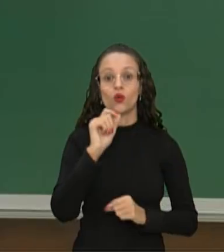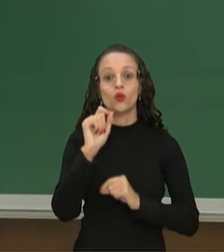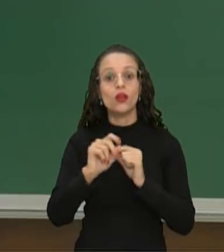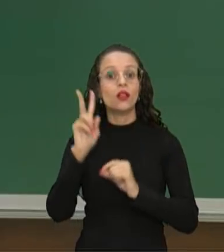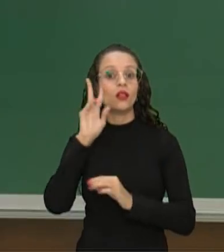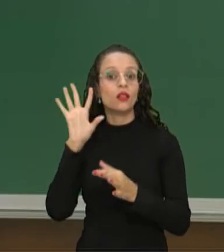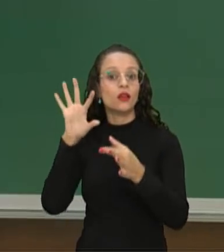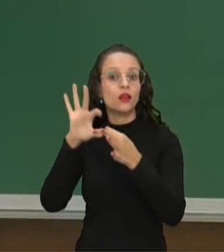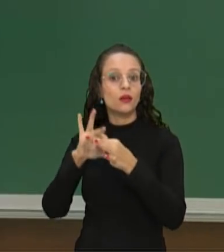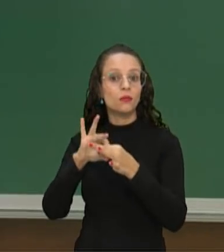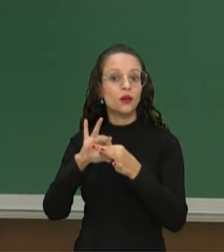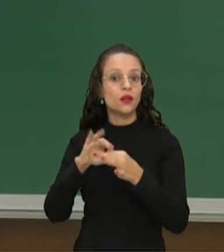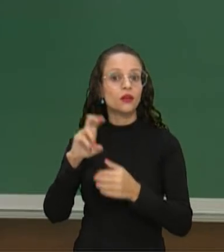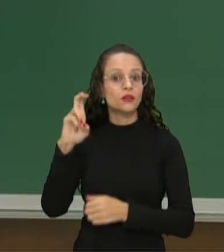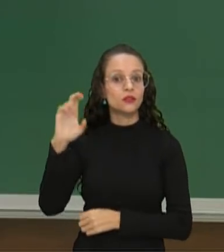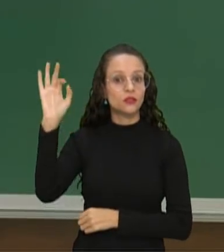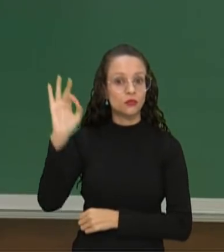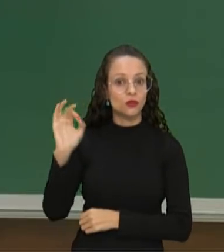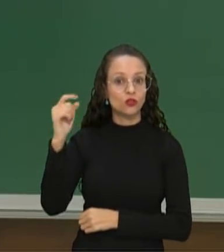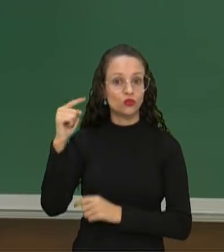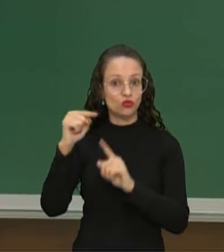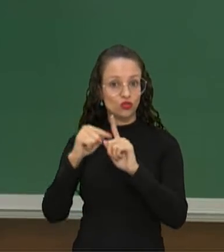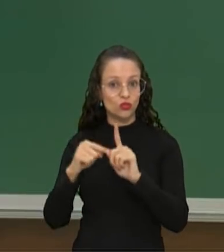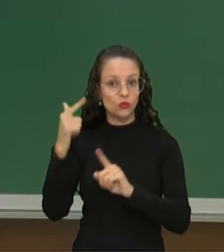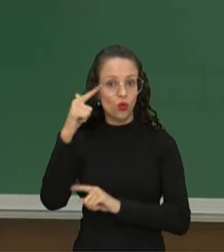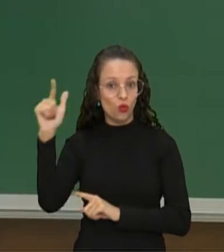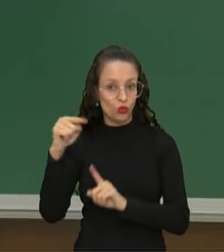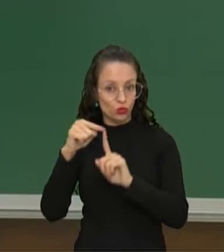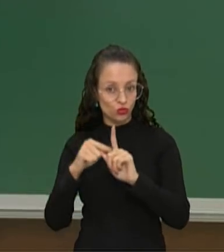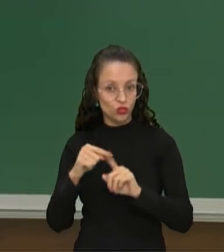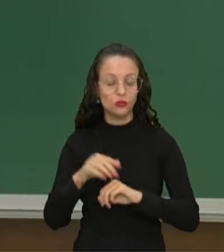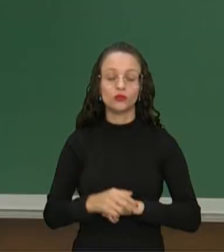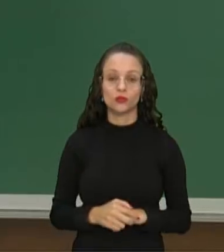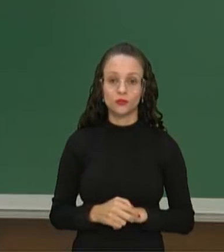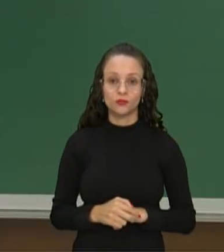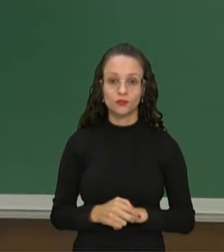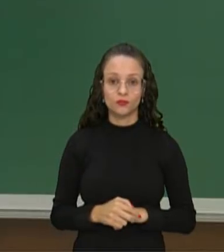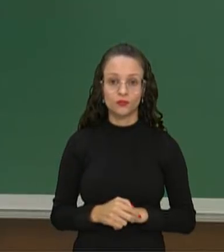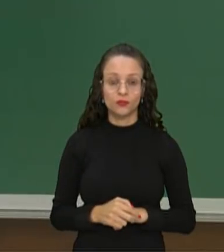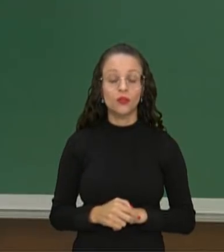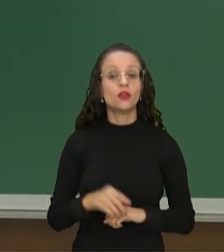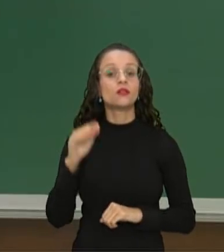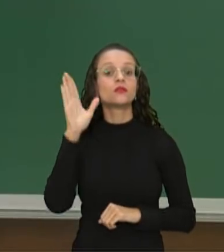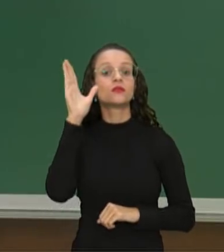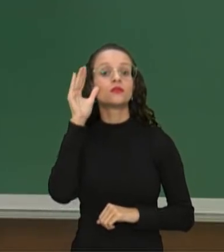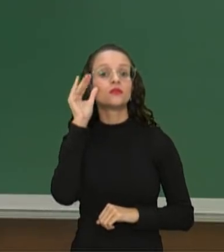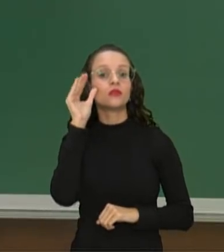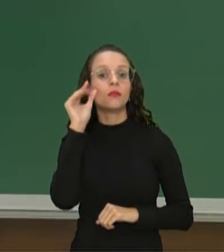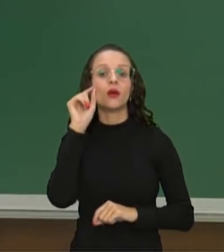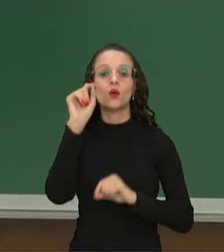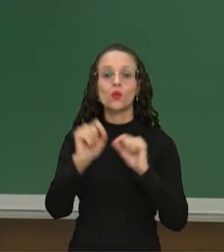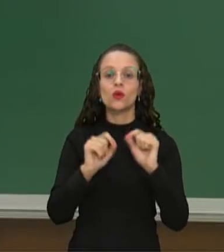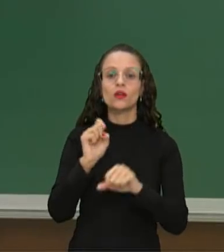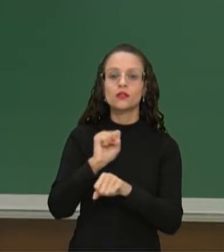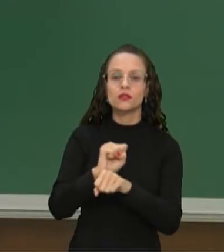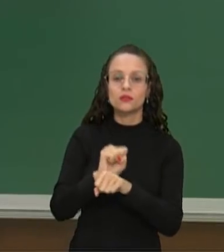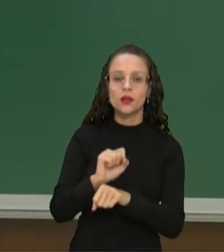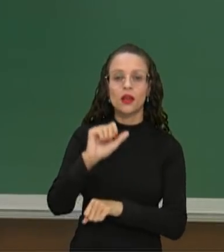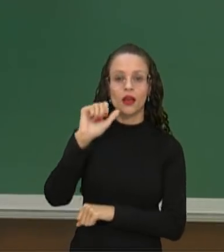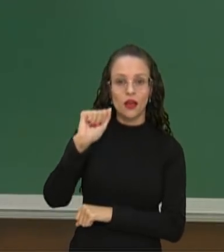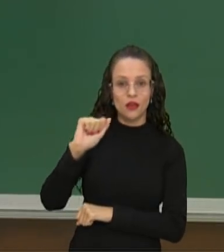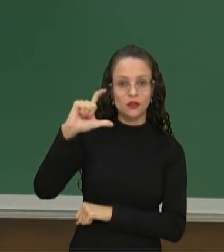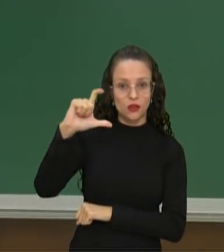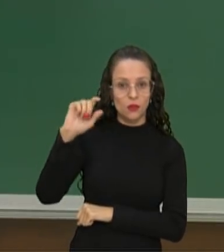lembrar que é 5% para um tipo, 5% para outro. Mas nem é isso que ele está perguntando. Ó. Ele quer saber quanto é esperado de